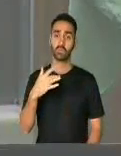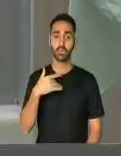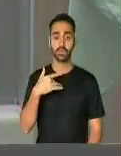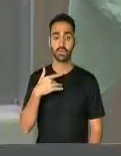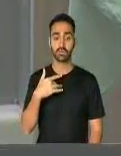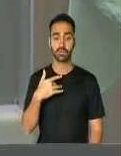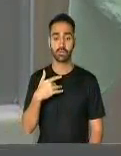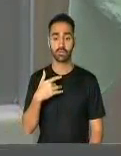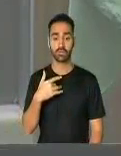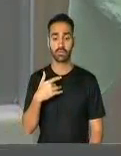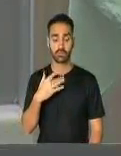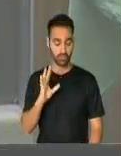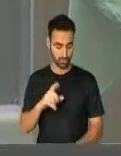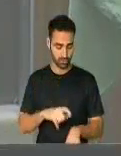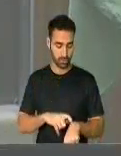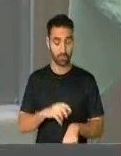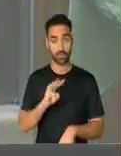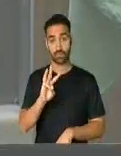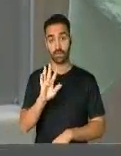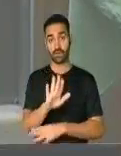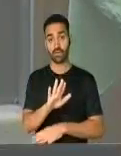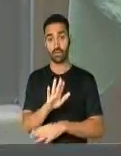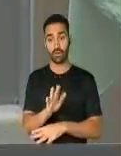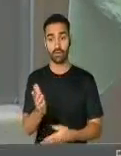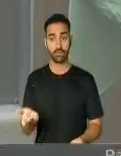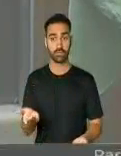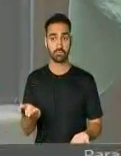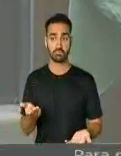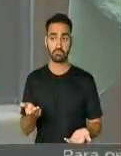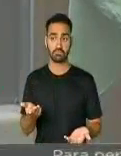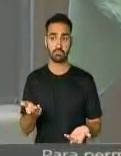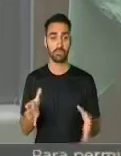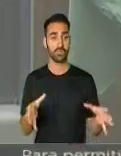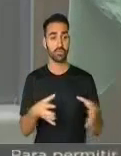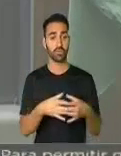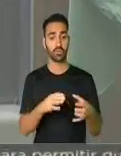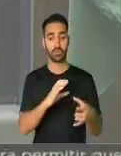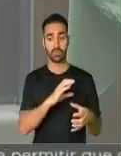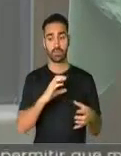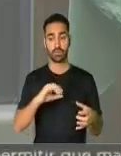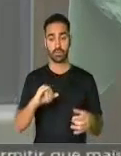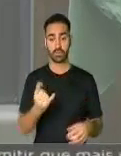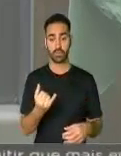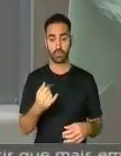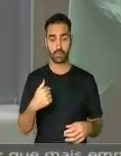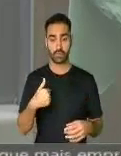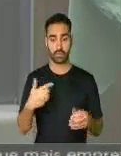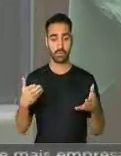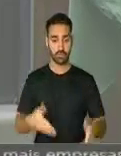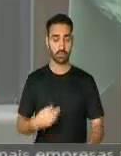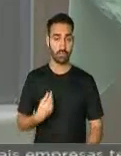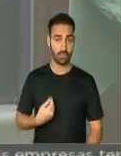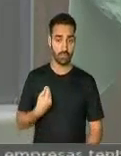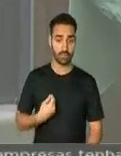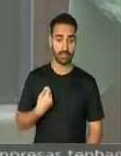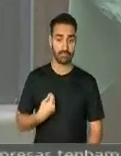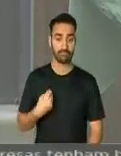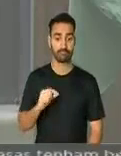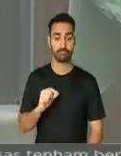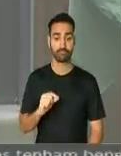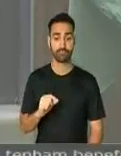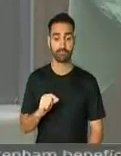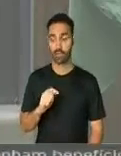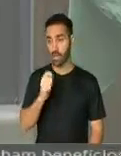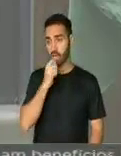já já estamos às 15 horas as comissões comissão de conção e justiça que fazemos parte Deputado Ivan Valente também